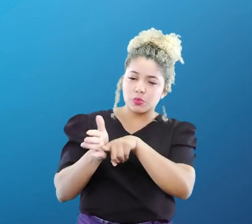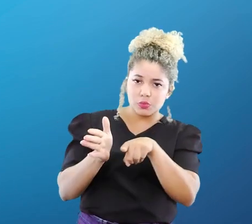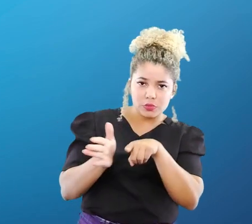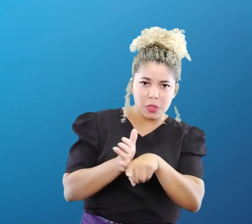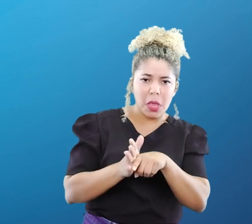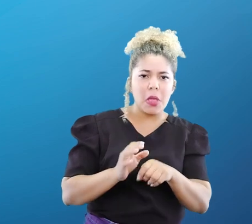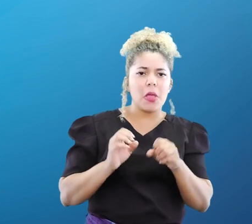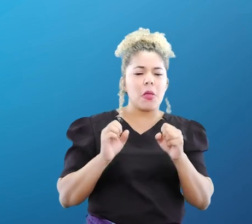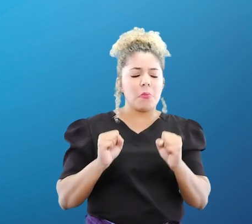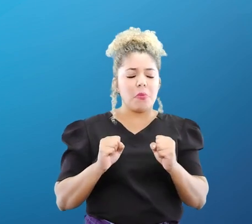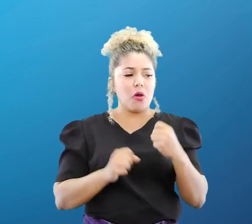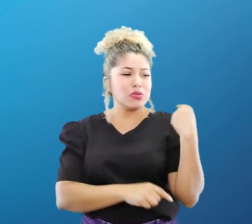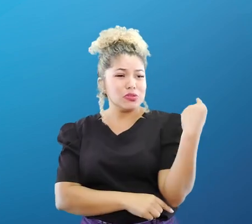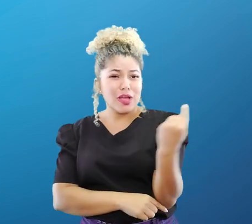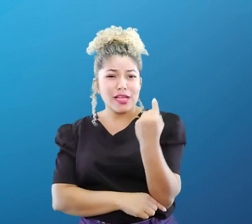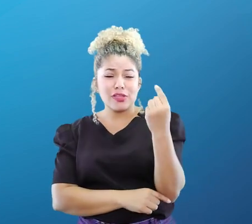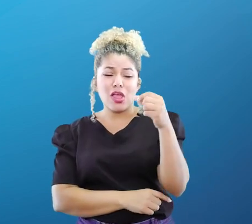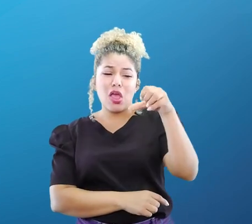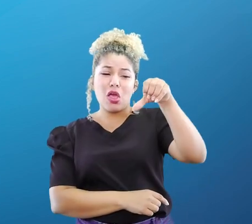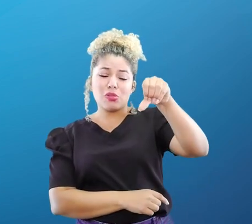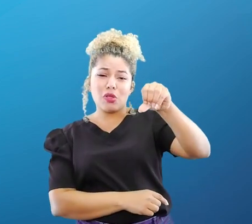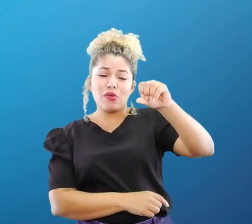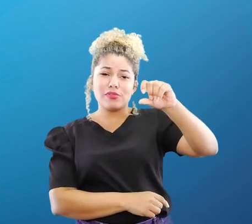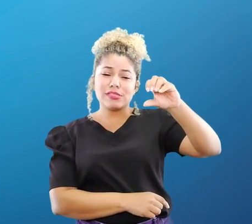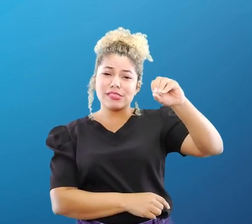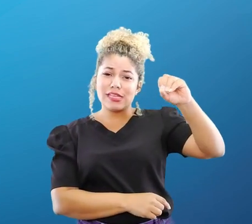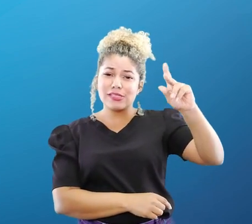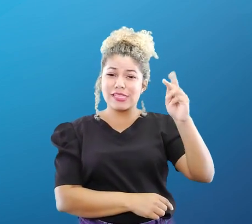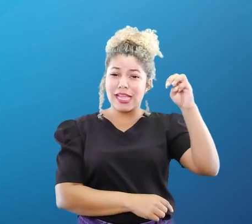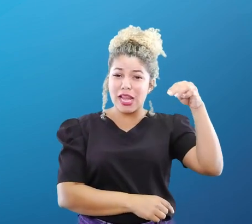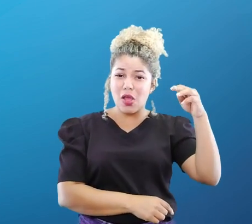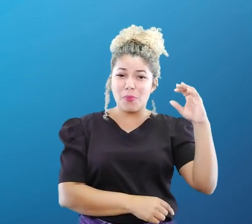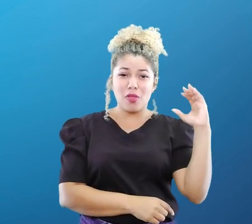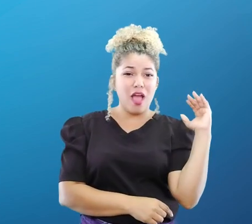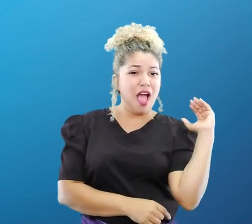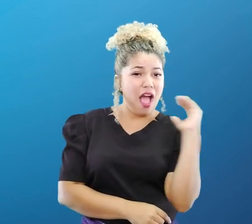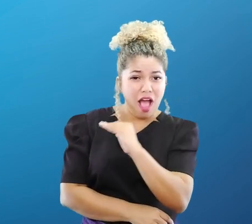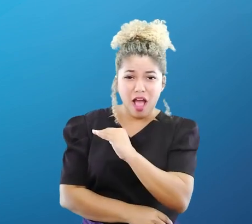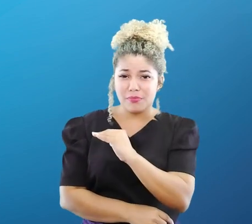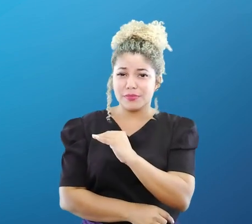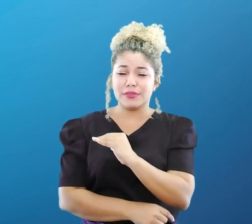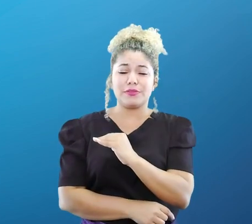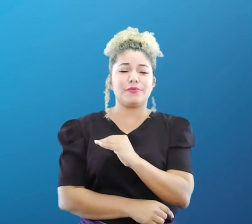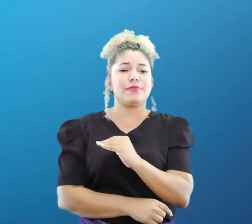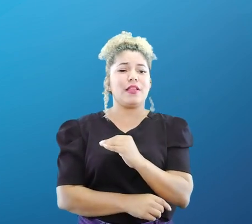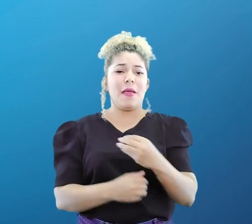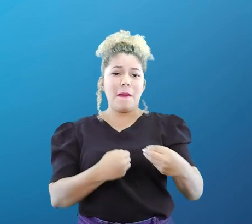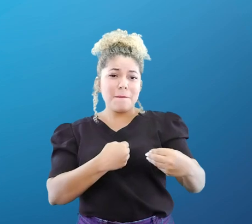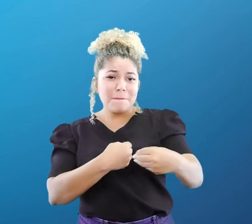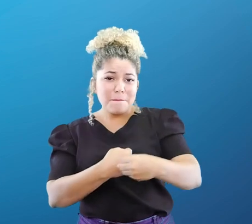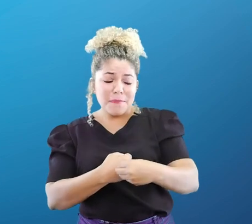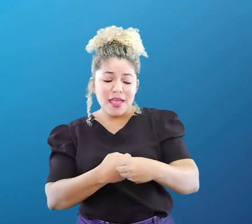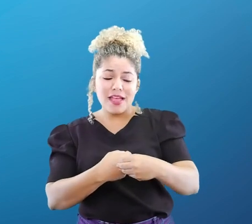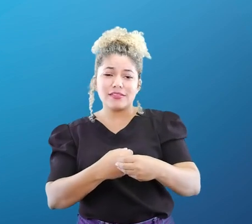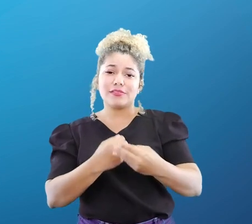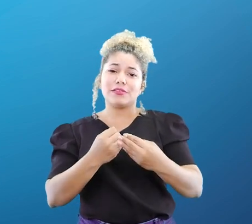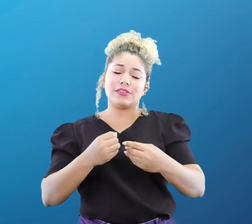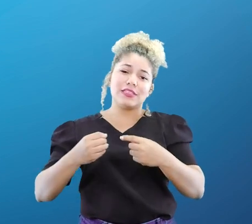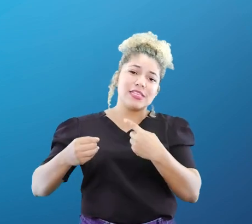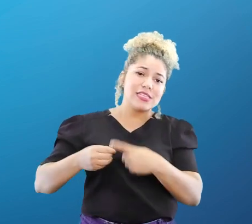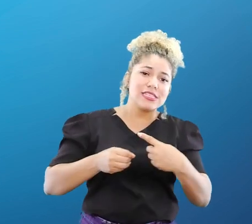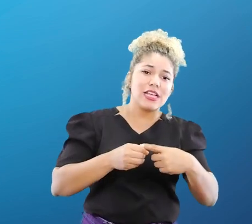podem chegar a 890 km por hora. Essa velocidade ela acaba sendo cessada quando chega próximo à orla, e aí você tem